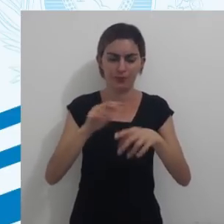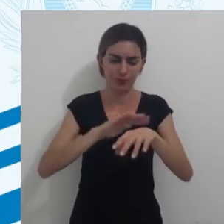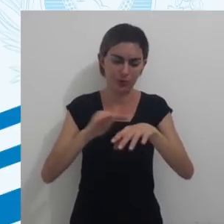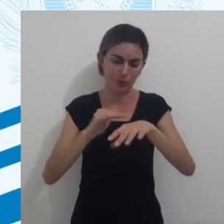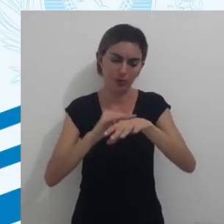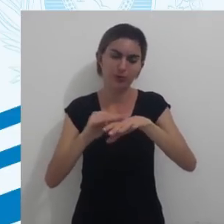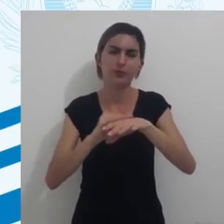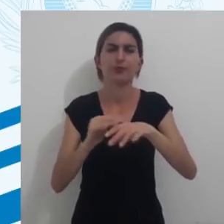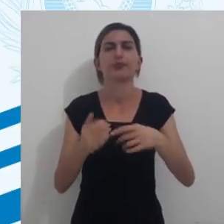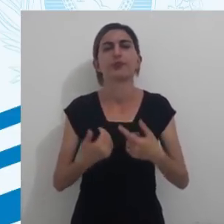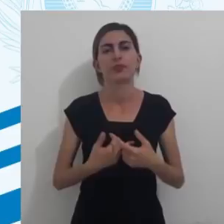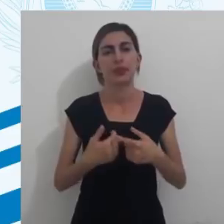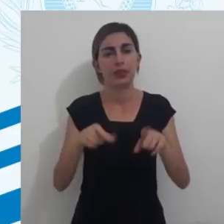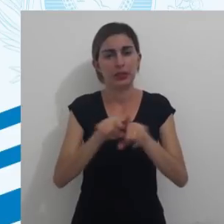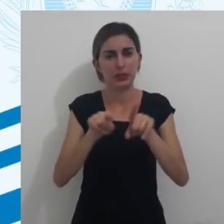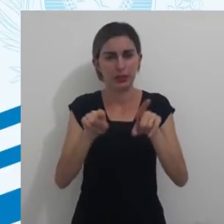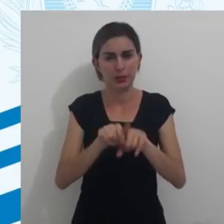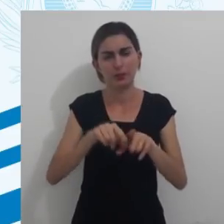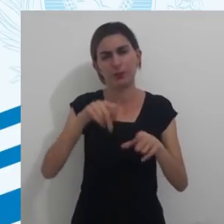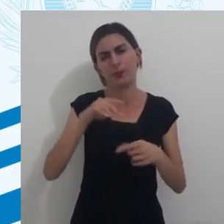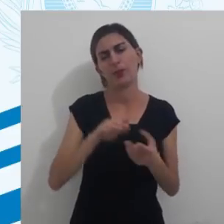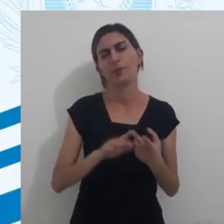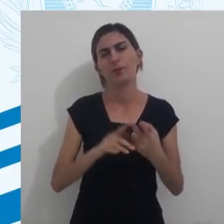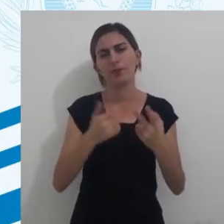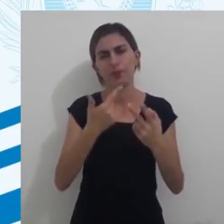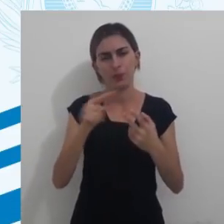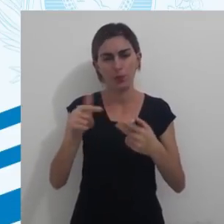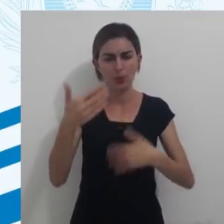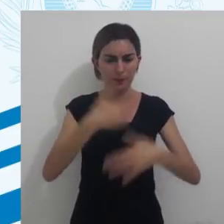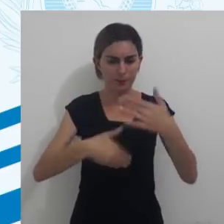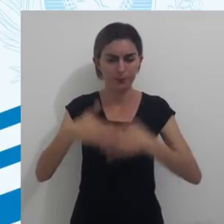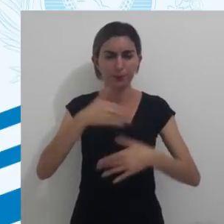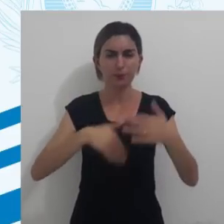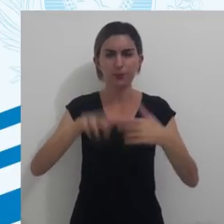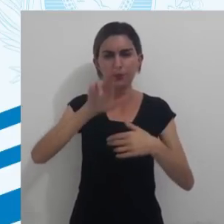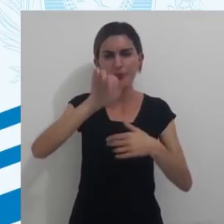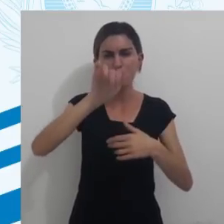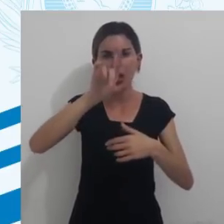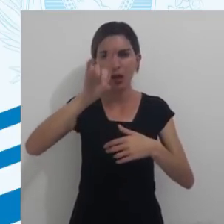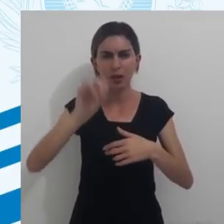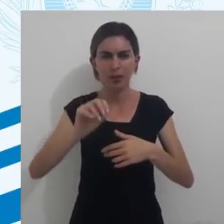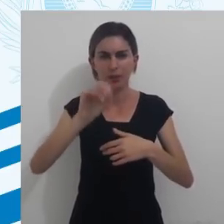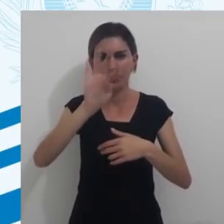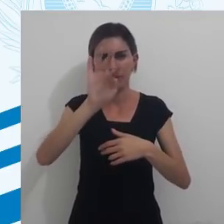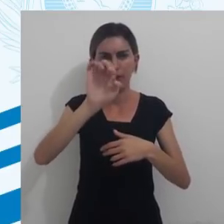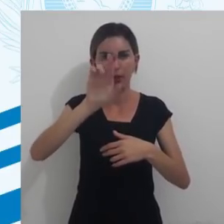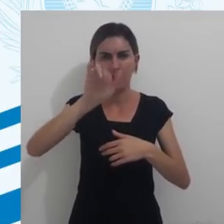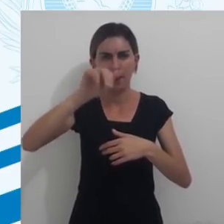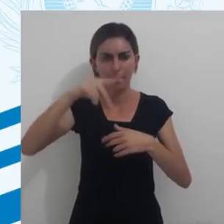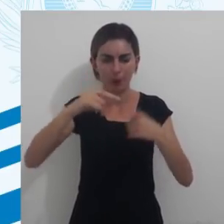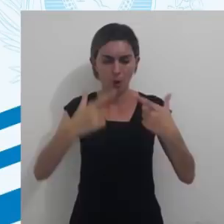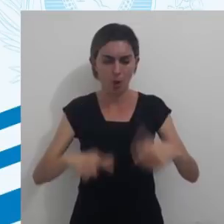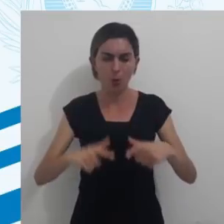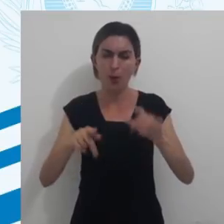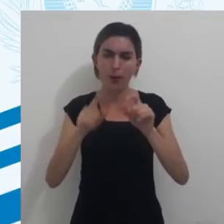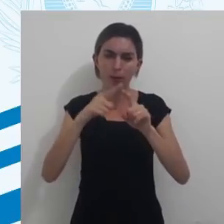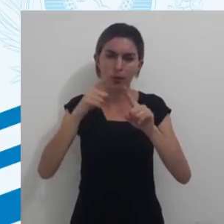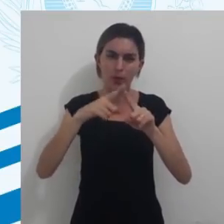adjacentes. A braquioterapia. Trata-se da radioterapia localizada para